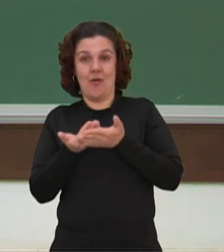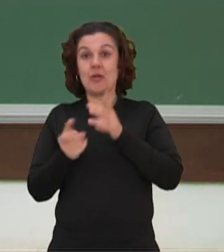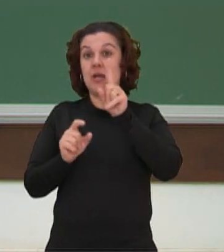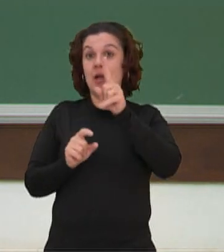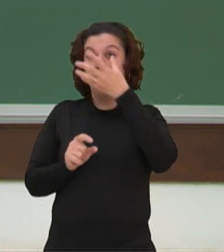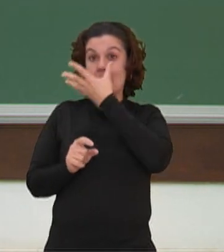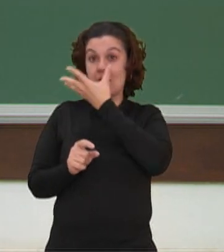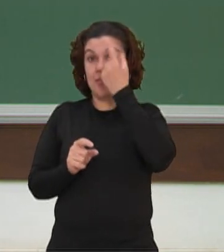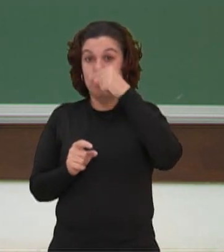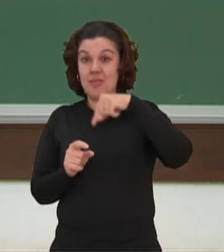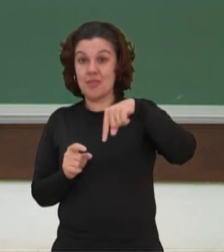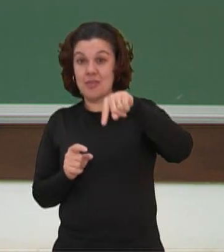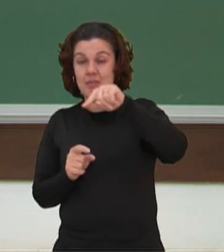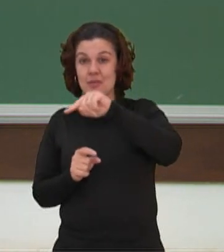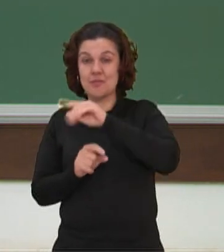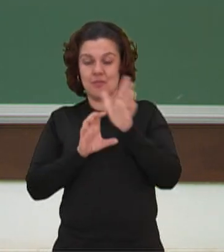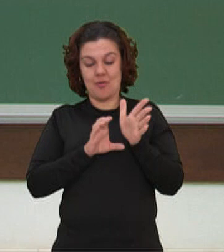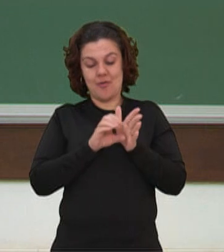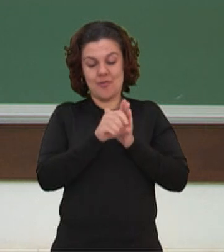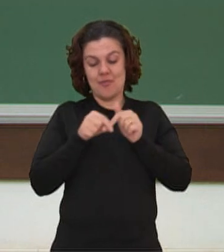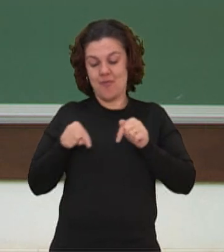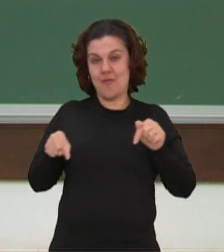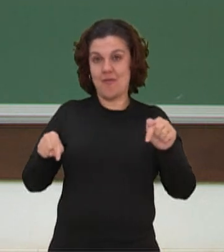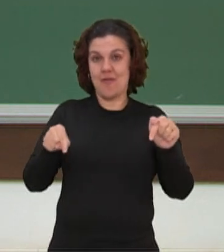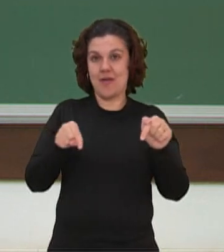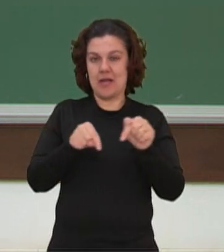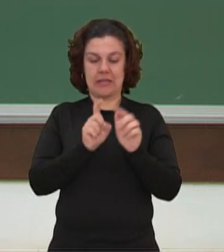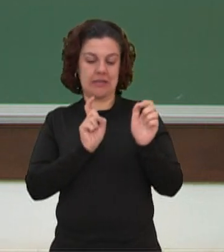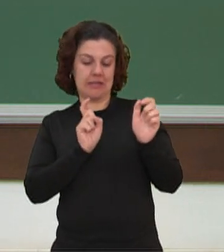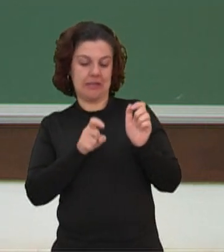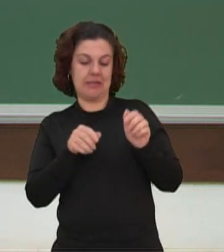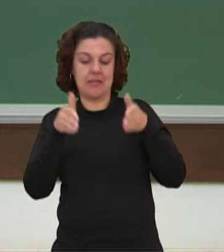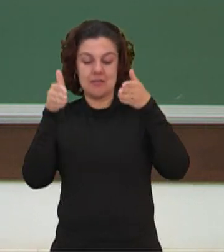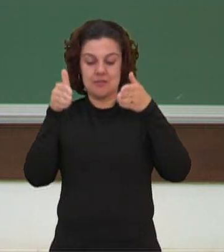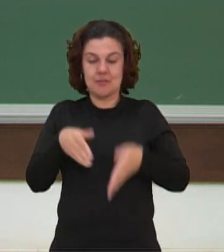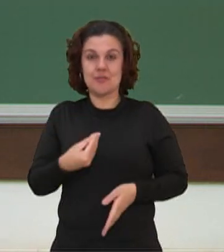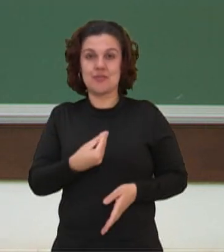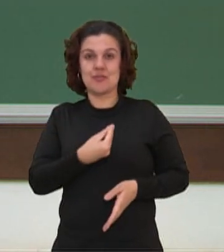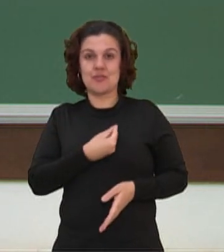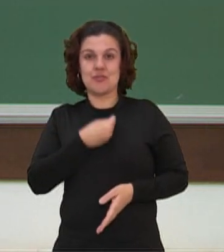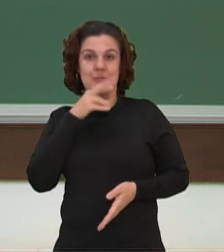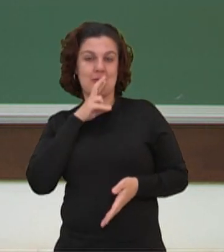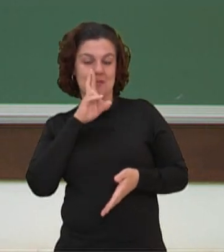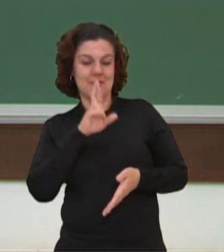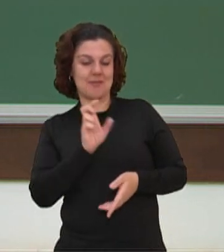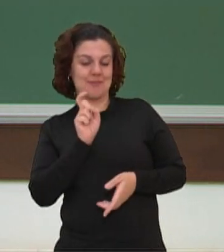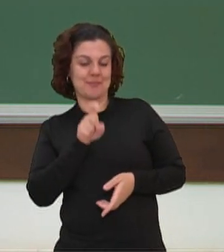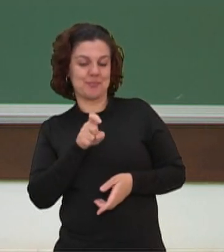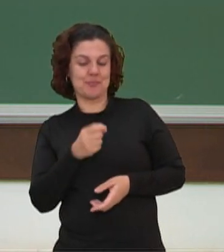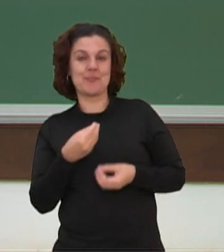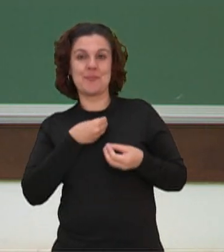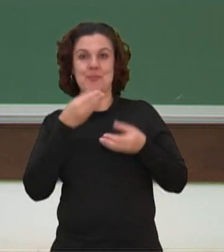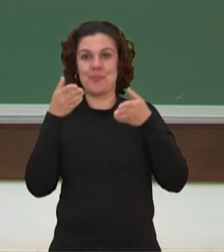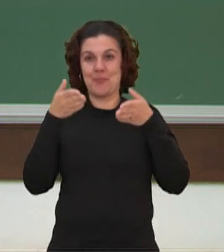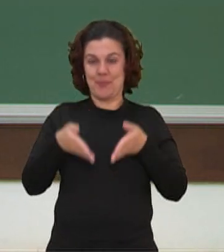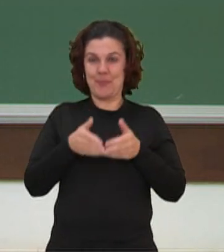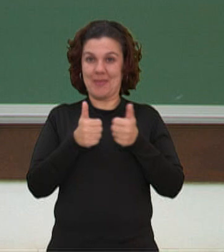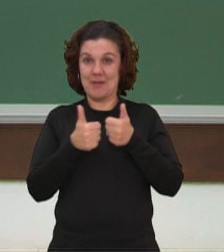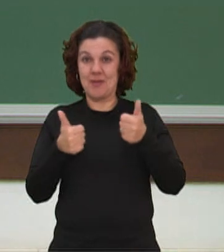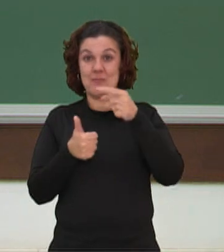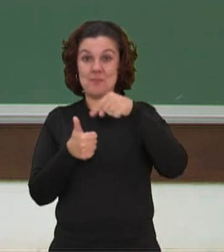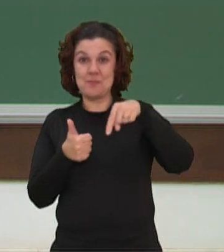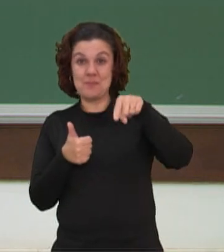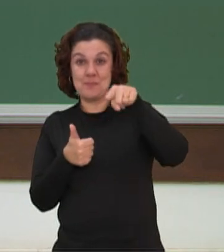Não esquece, você que acessa pelo Classroom, de clicar no link da chamada, responder a sua chamada, ficar lá, garantir sua presença.